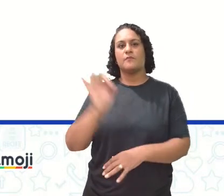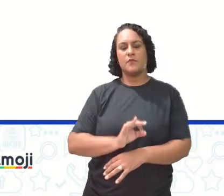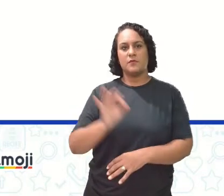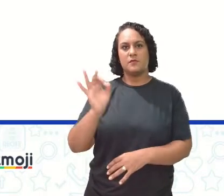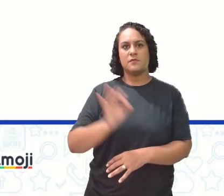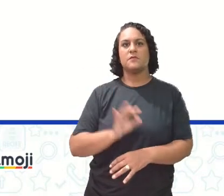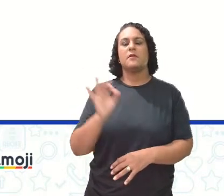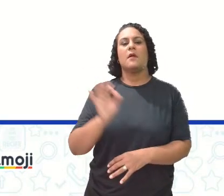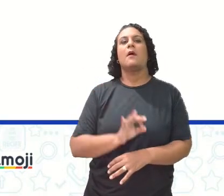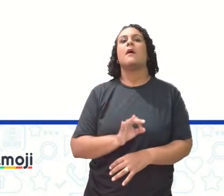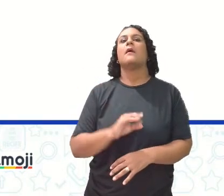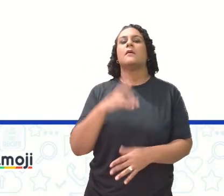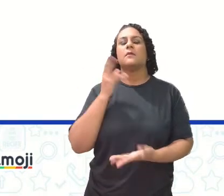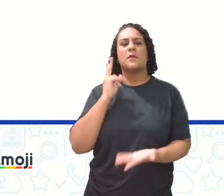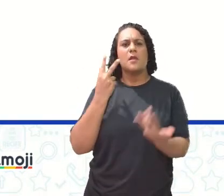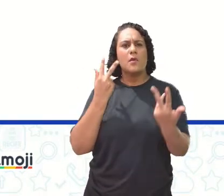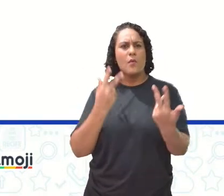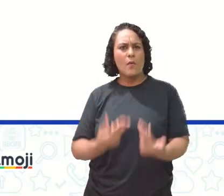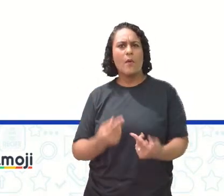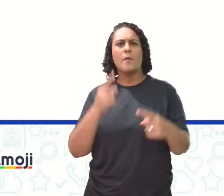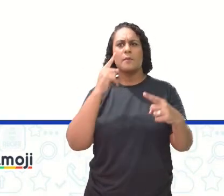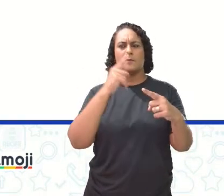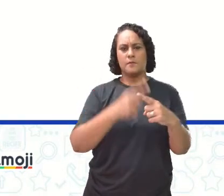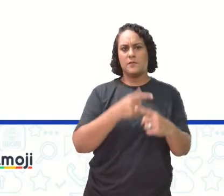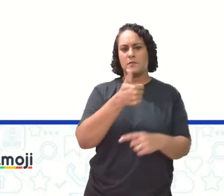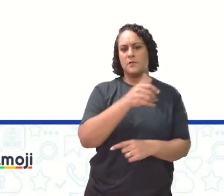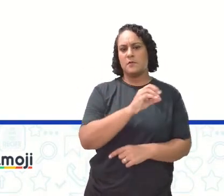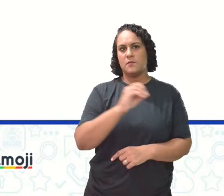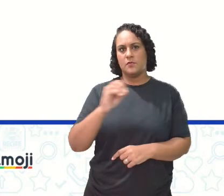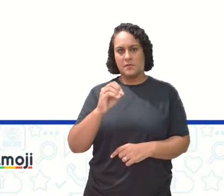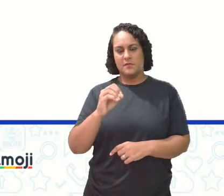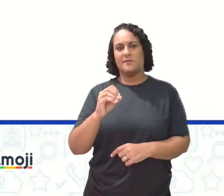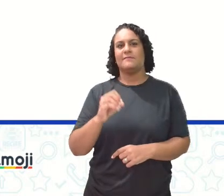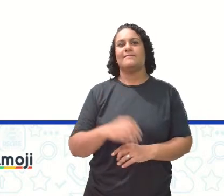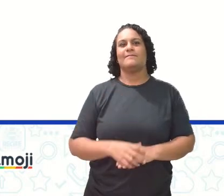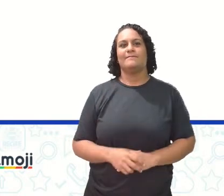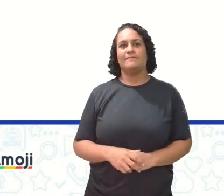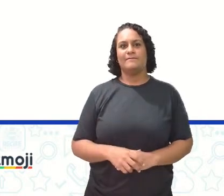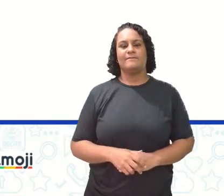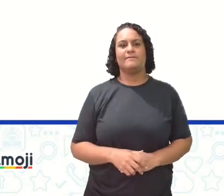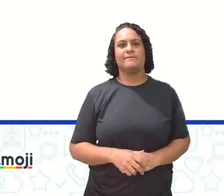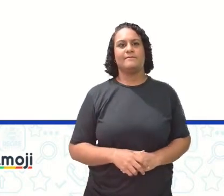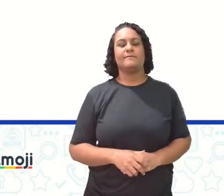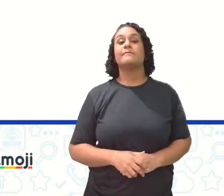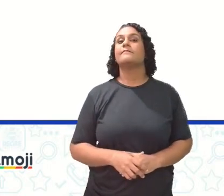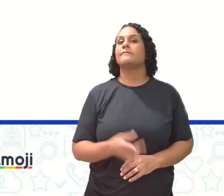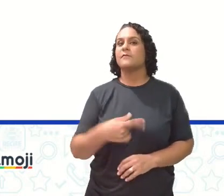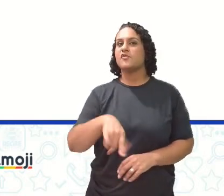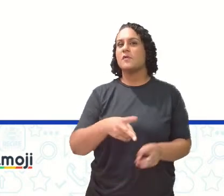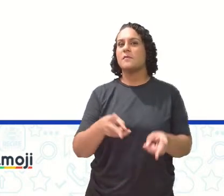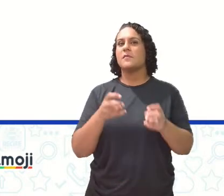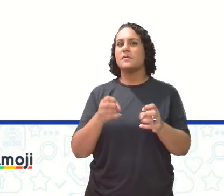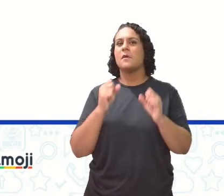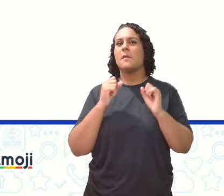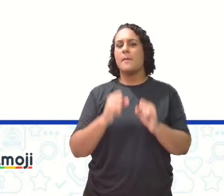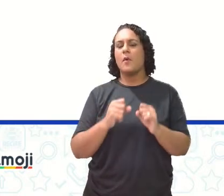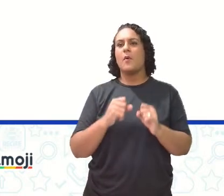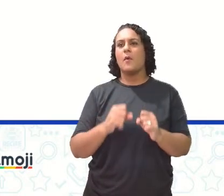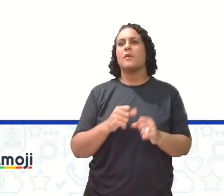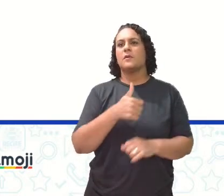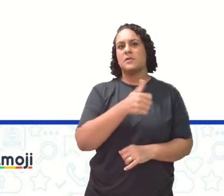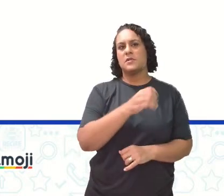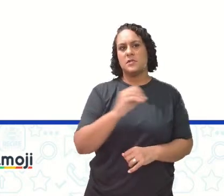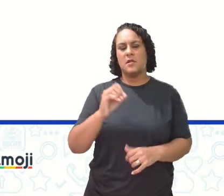a gente segue o mesmo raciocínio, multiplica essa fração aí por 100. Então, pode notar que eu posso dividir primeiro 100